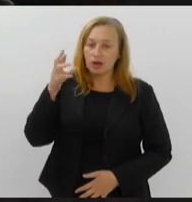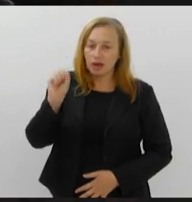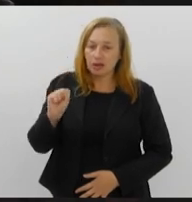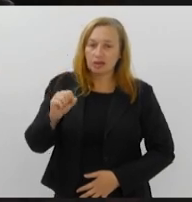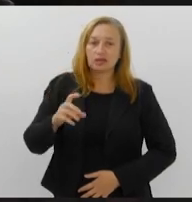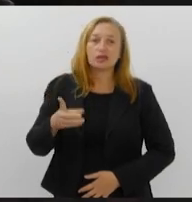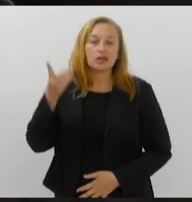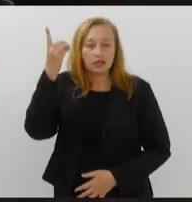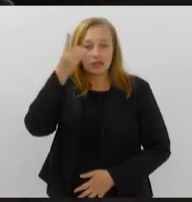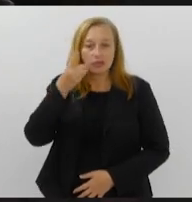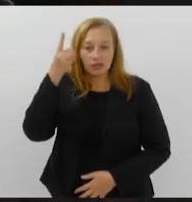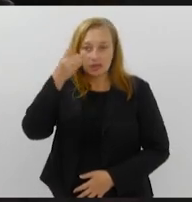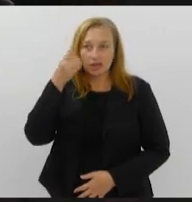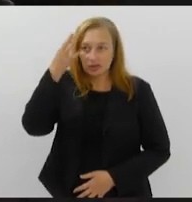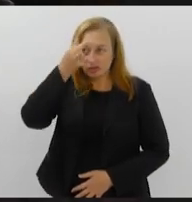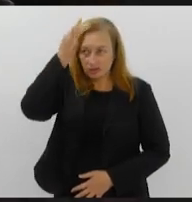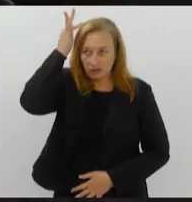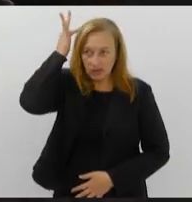Deputado Fred Pacheco.